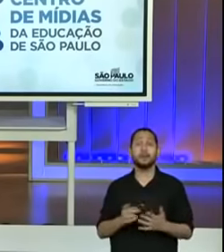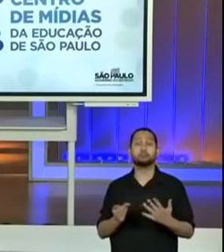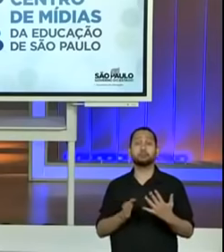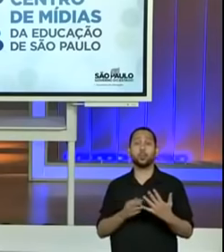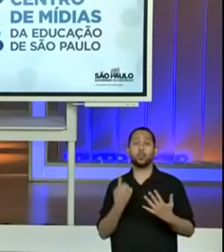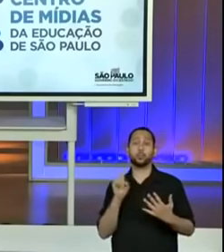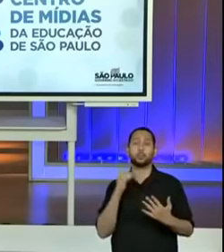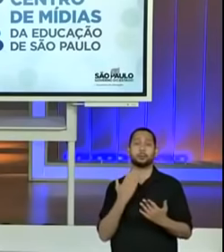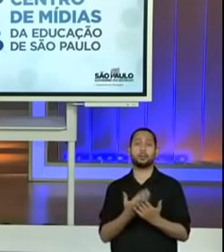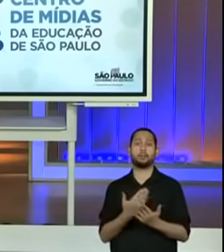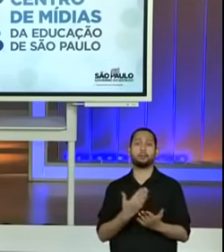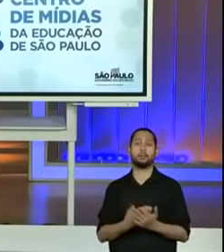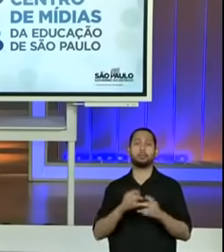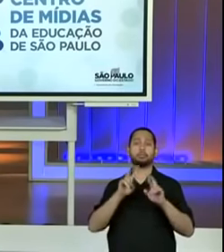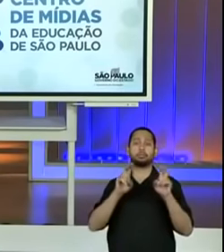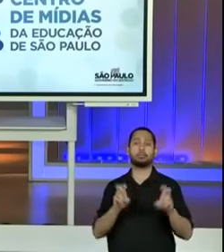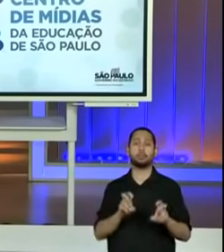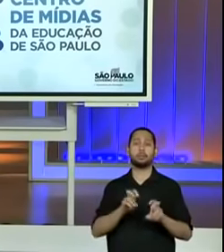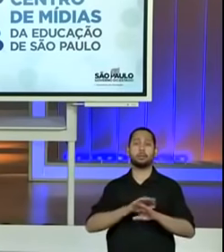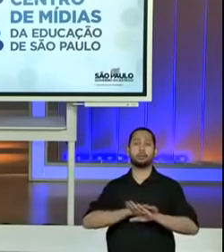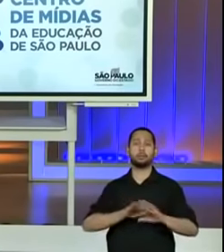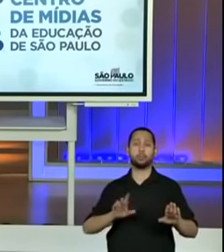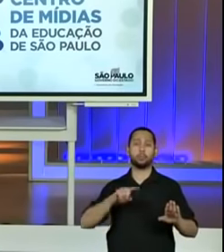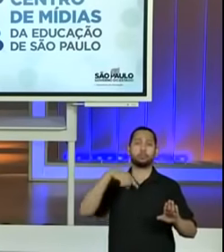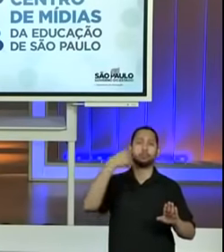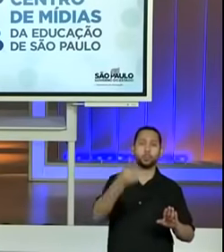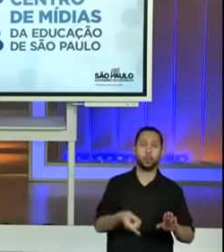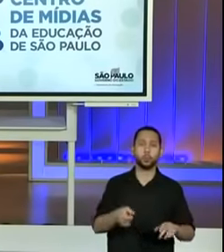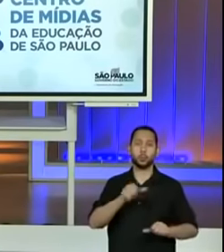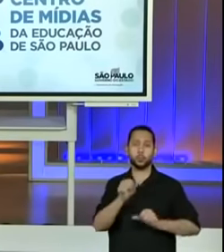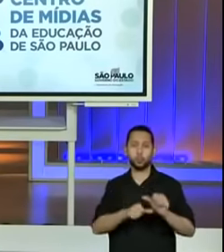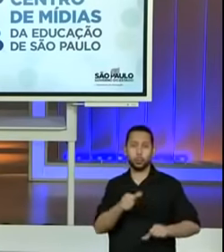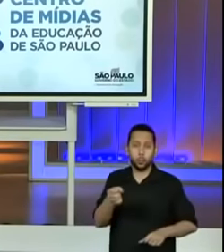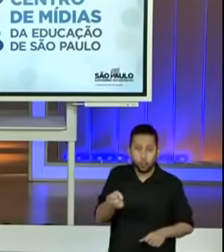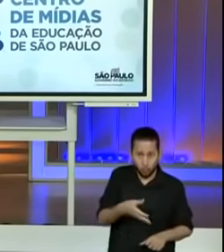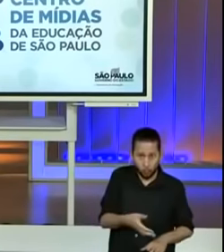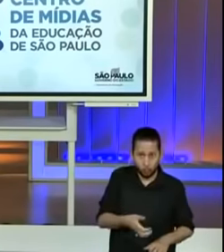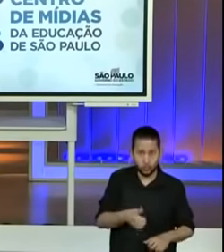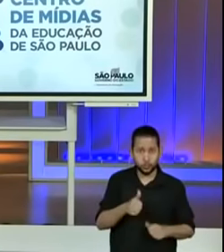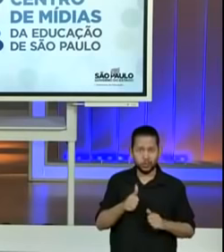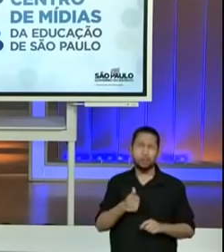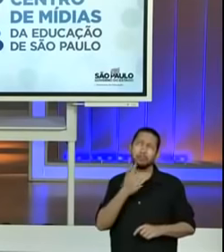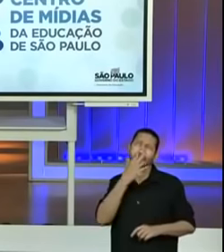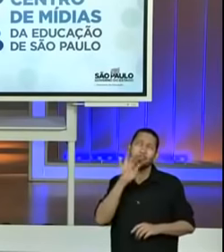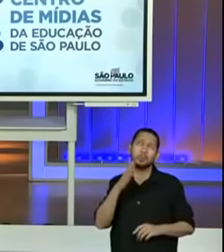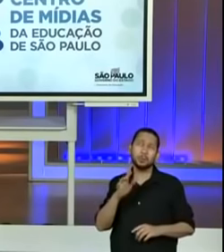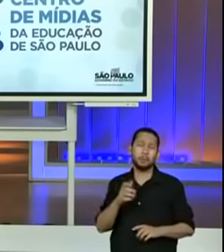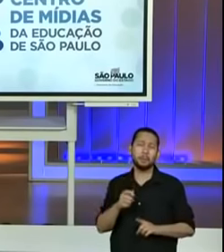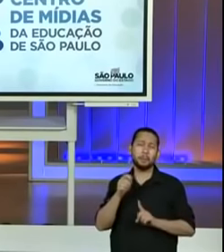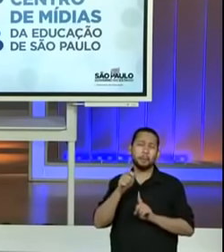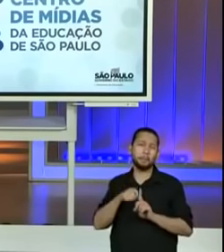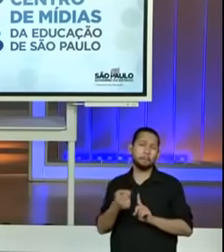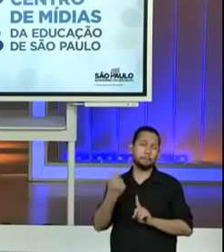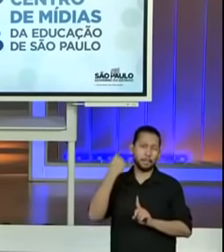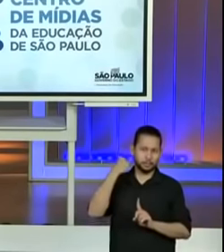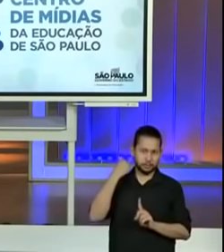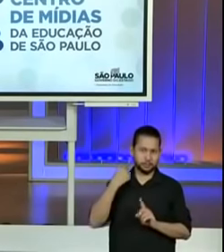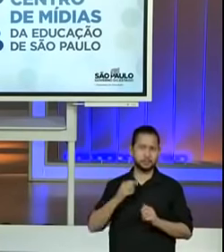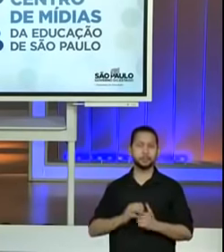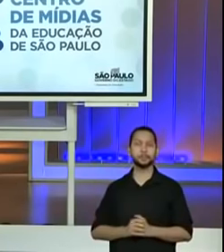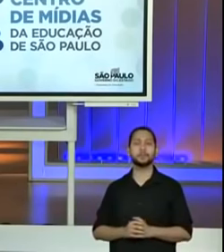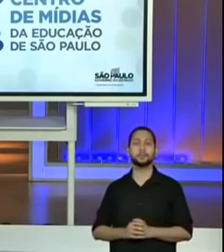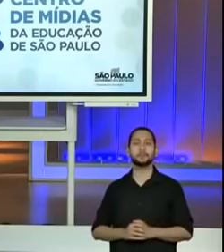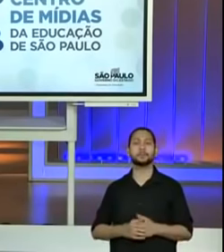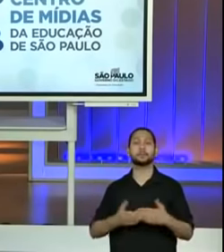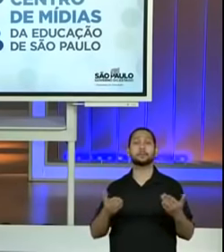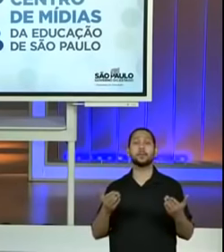ok? Então, hoje é de uma aula que a gente já teve há um tempinho atrás, tá? Mais ou menos um mês atrás, ok? Outra coisa que eu